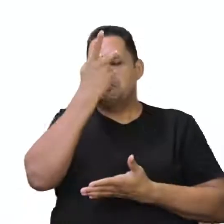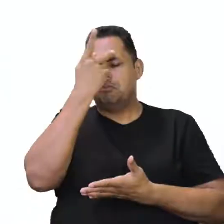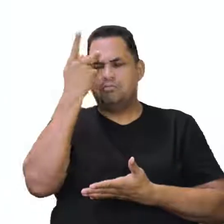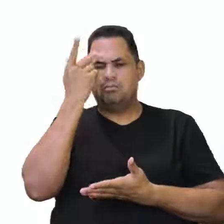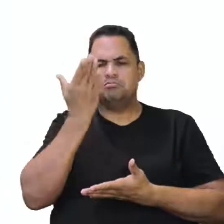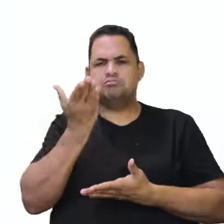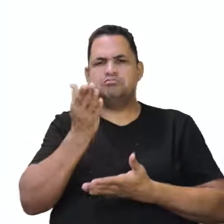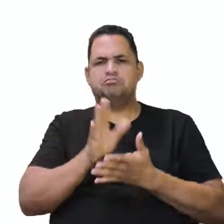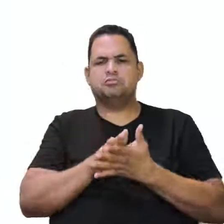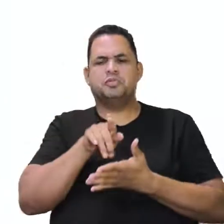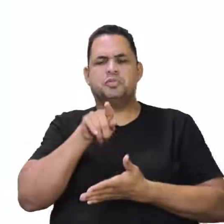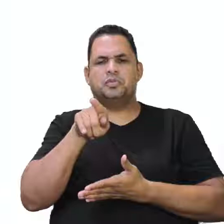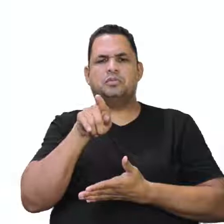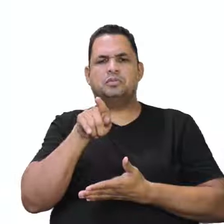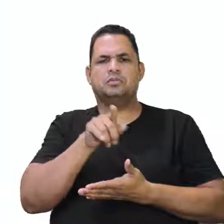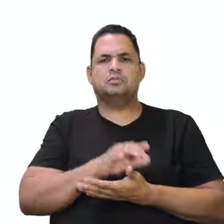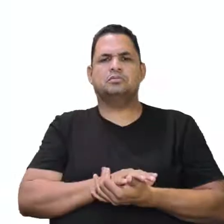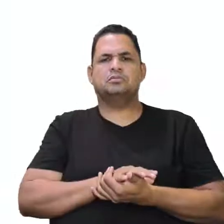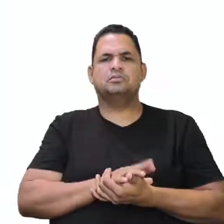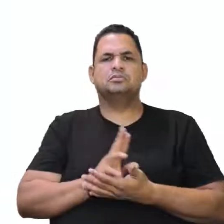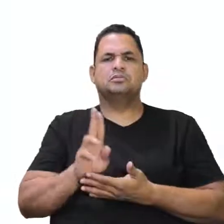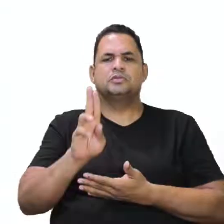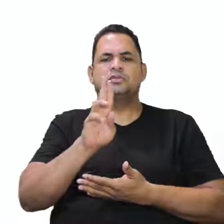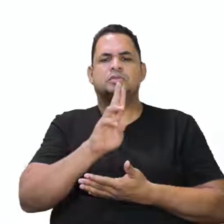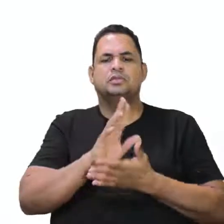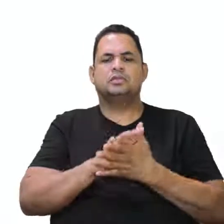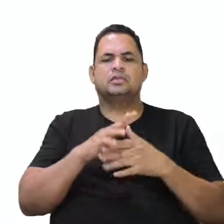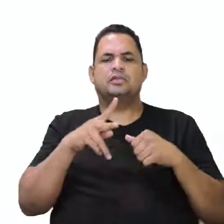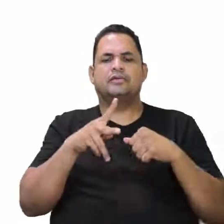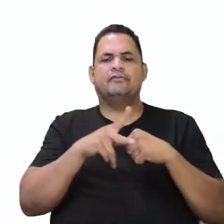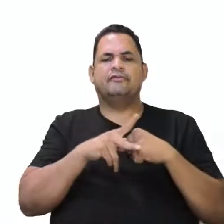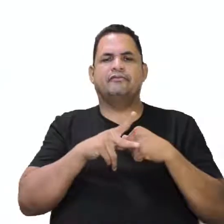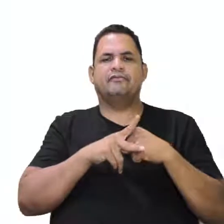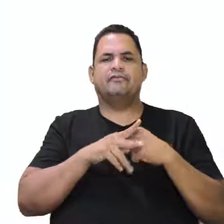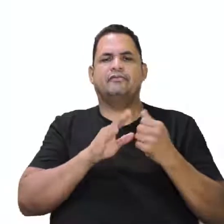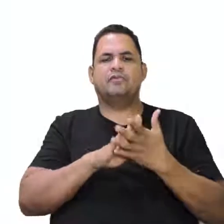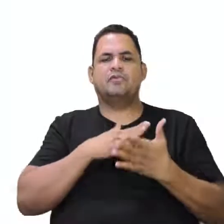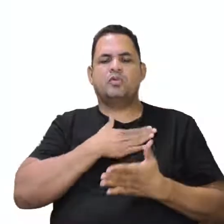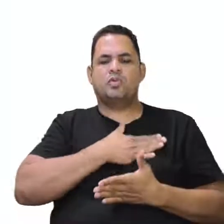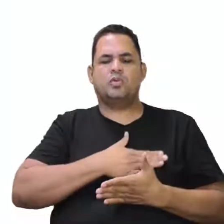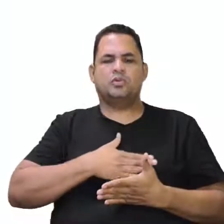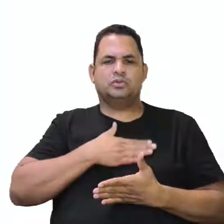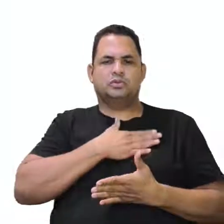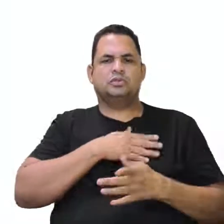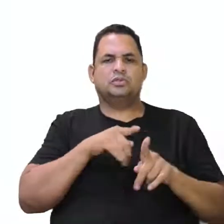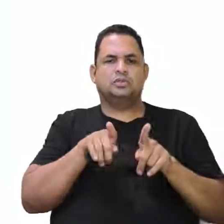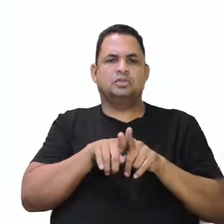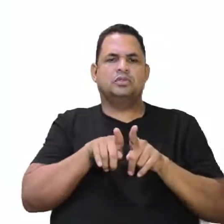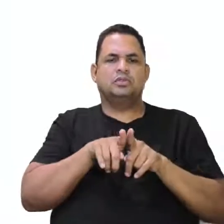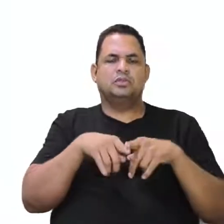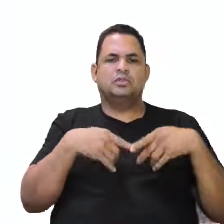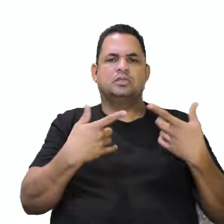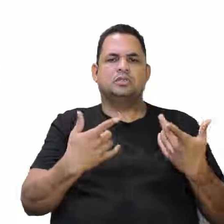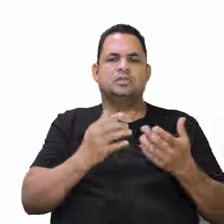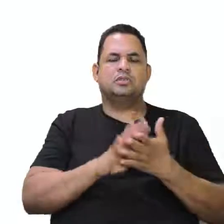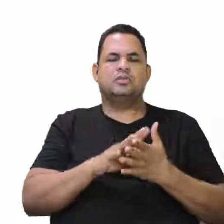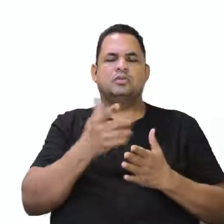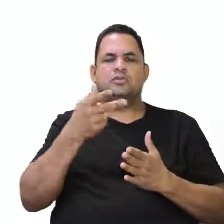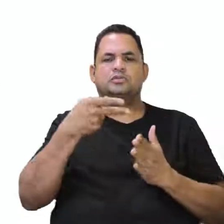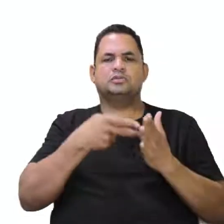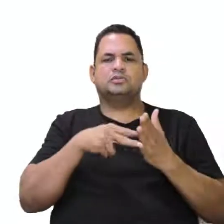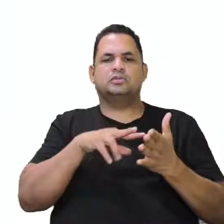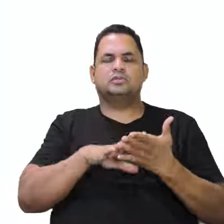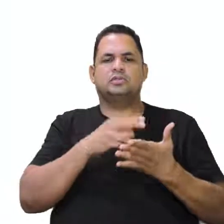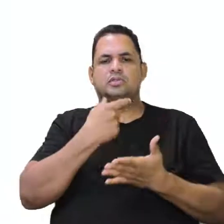você. Esse verbo like aí, todo mundo conhece ele como gostar, mas ele também tem outro significado